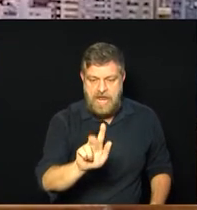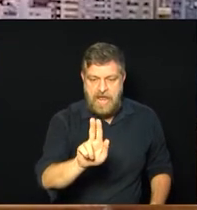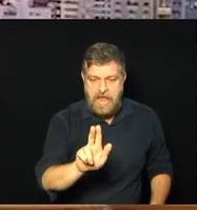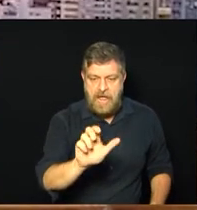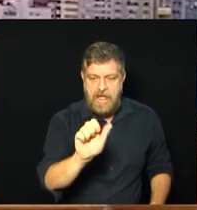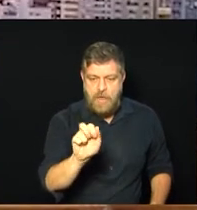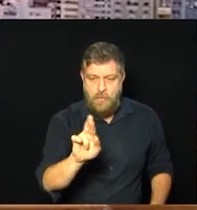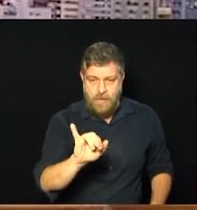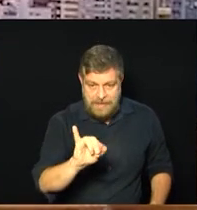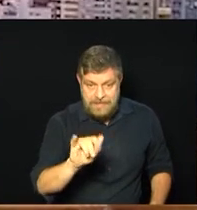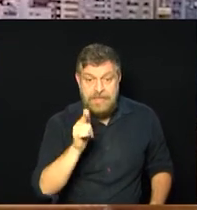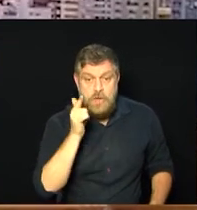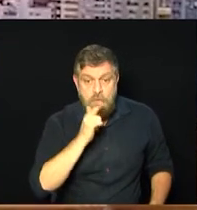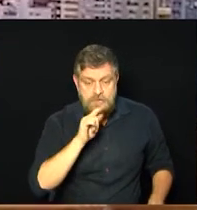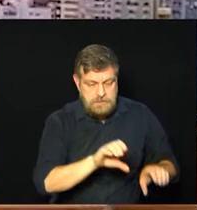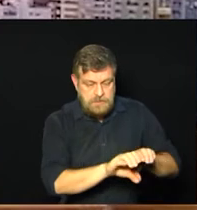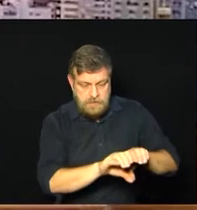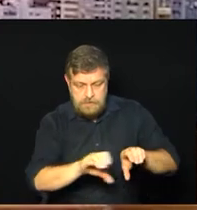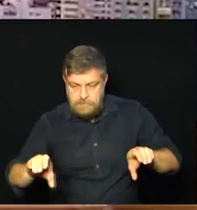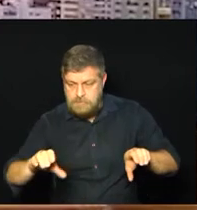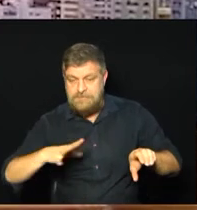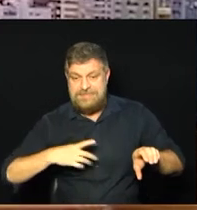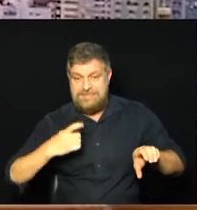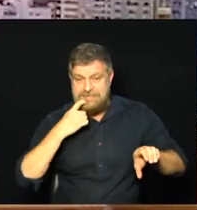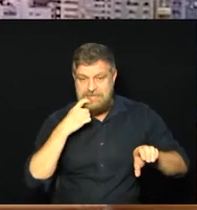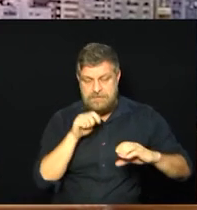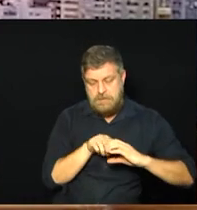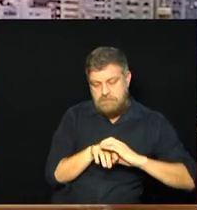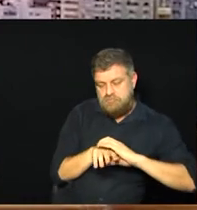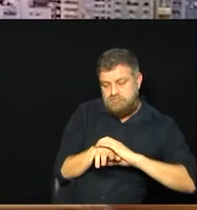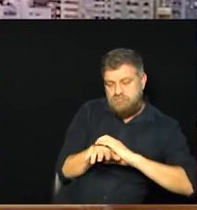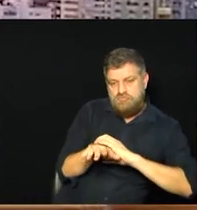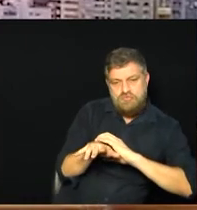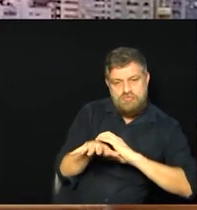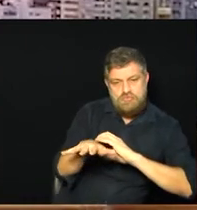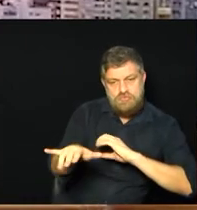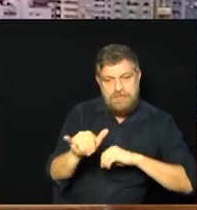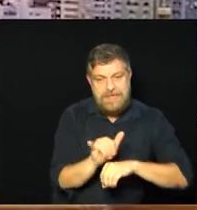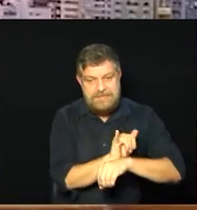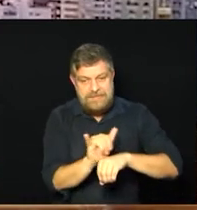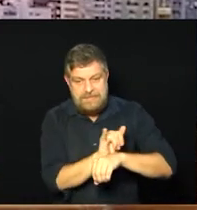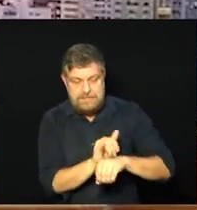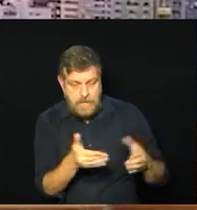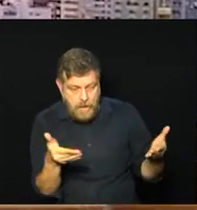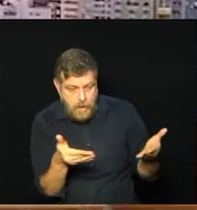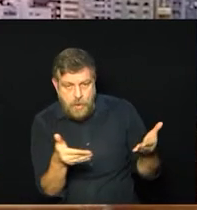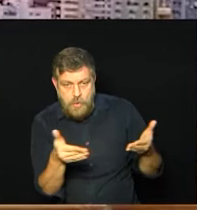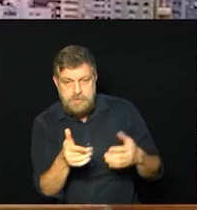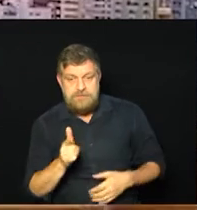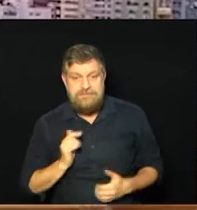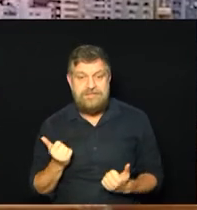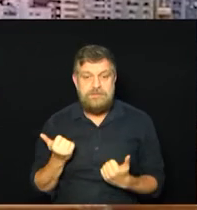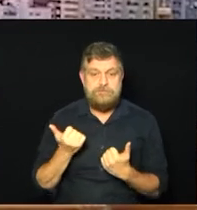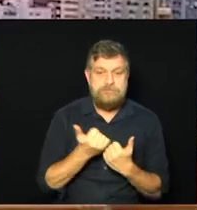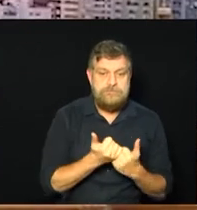e trazer água para o sistema de abastecimento de água de Campinas. Essa alternativa vem hoje no lugar